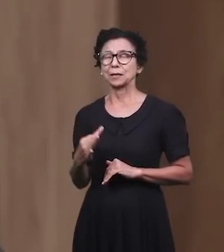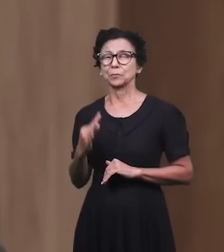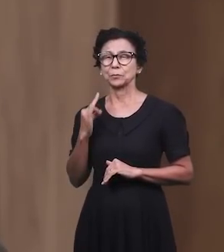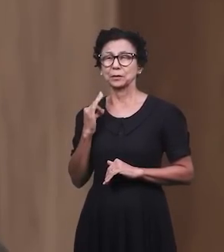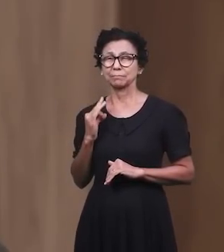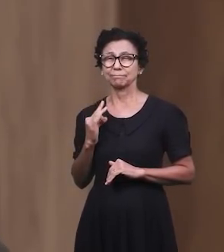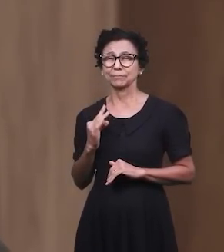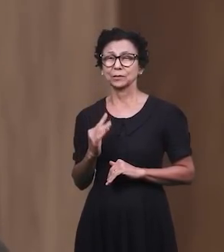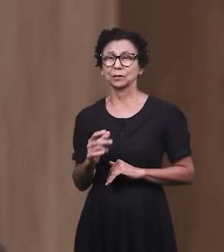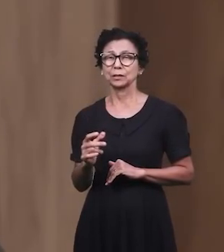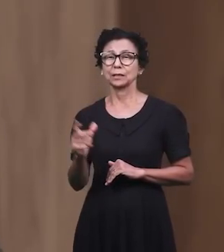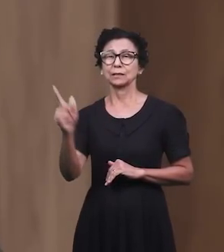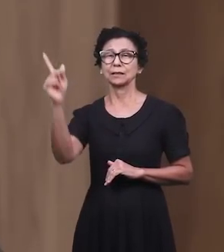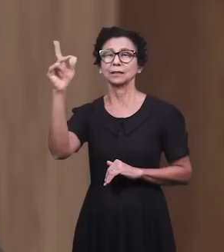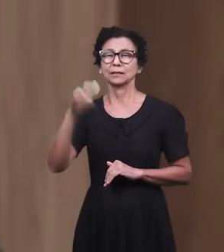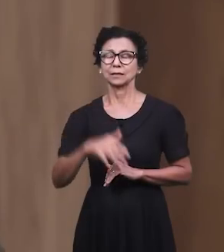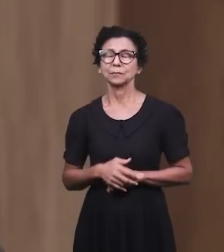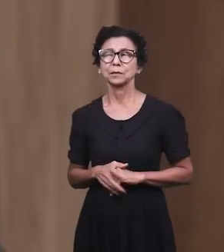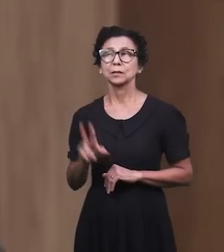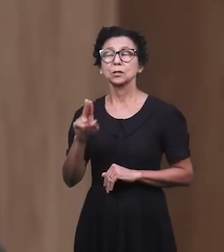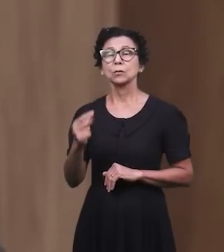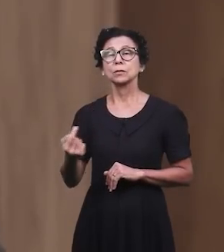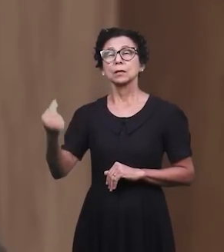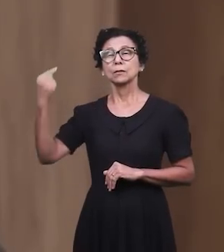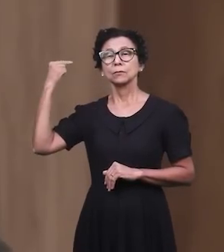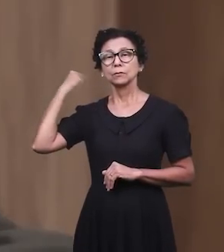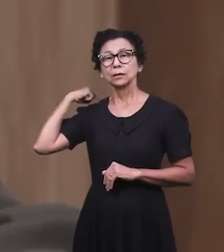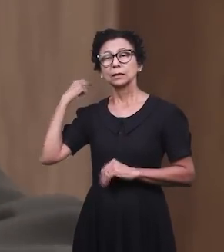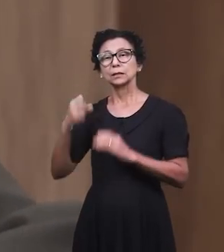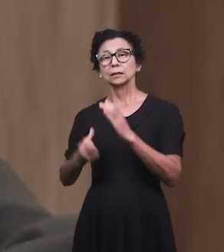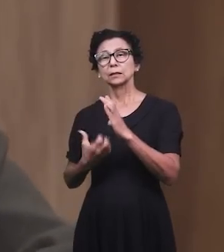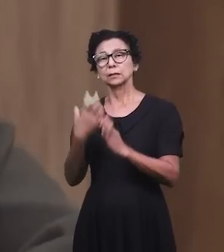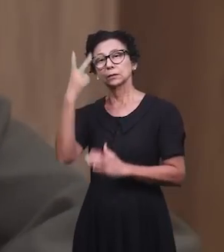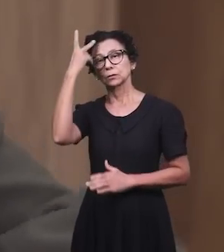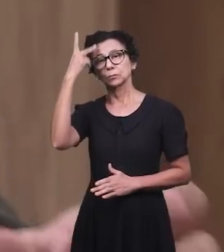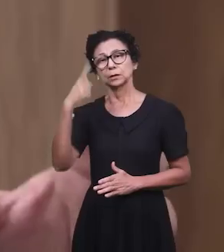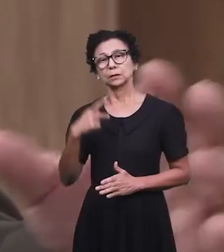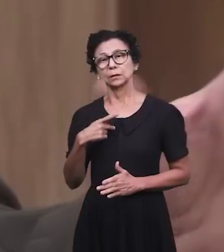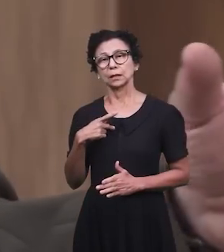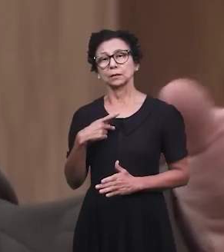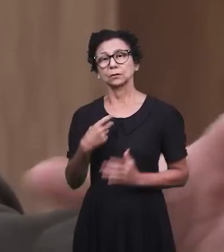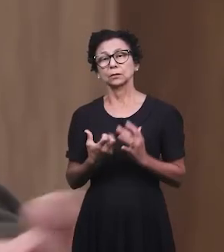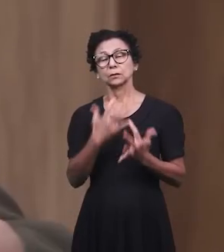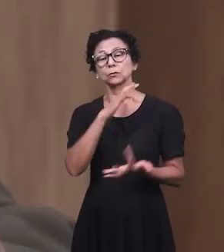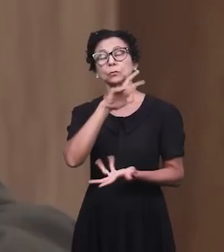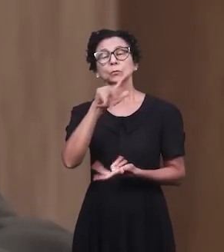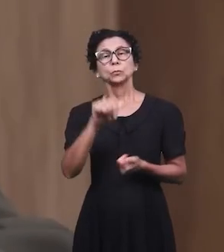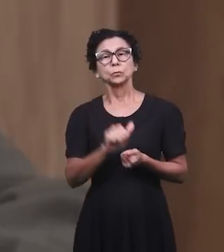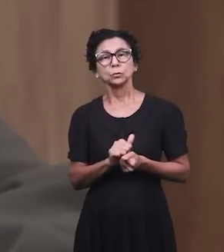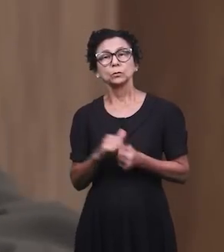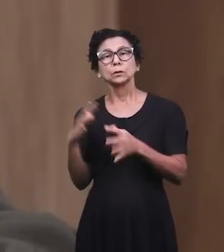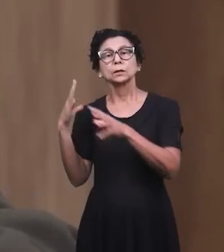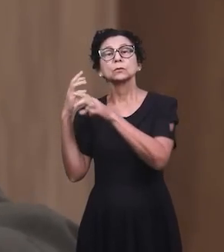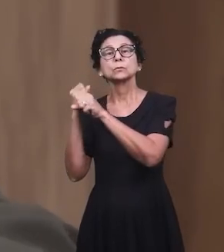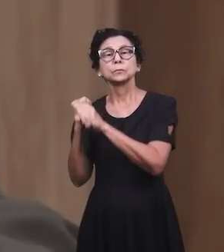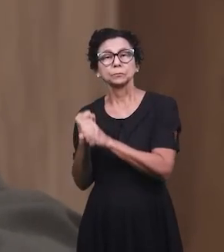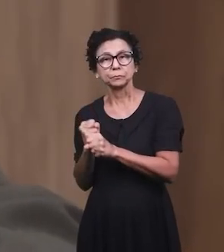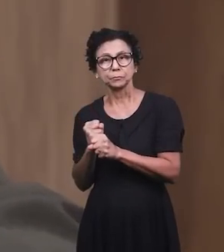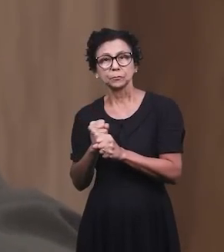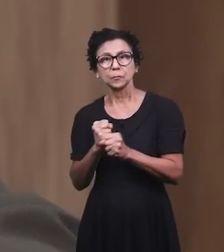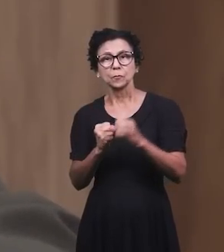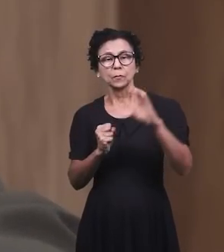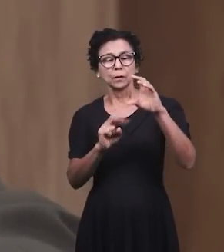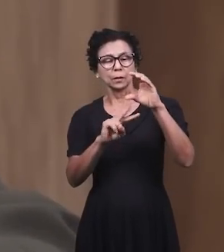da história do homem e principalmente na sua obra. Quando a gente fala de criptografia, o que a gente está falando aqui? Resumindo aquilo que a gente fez, a gente esconde